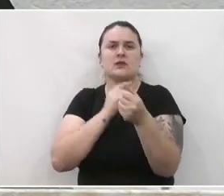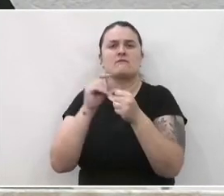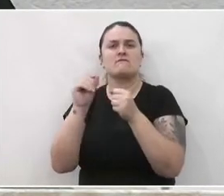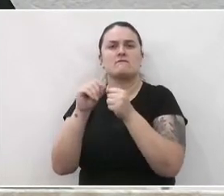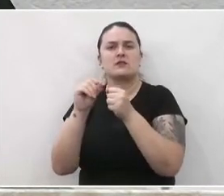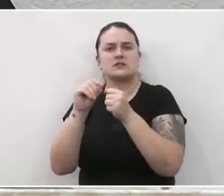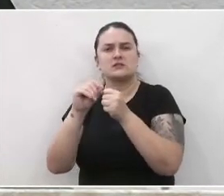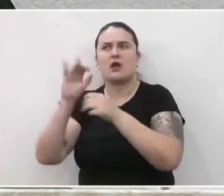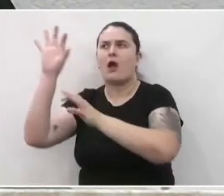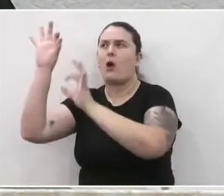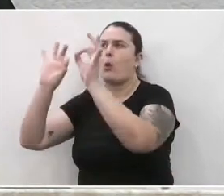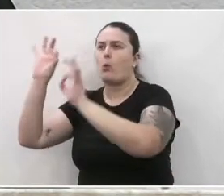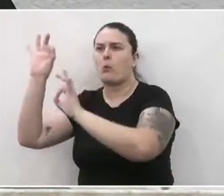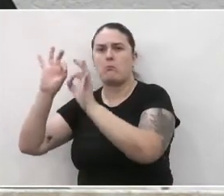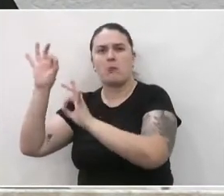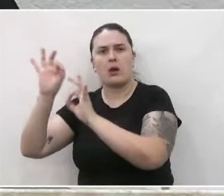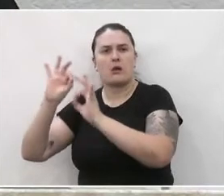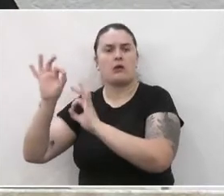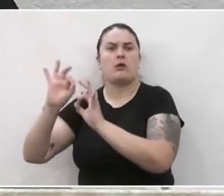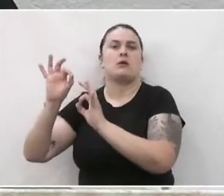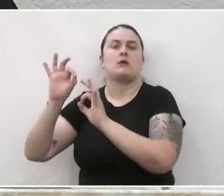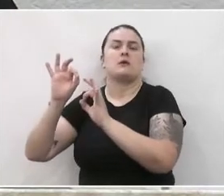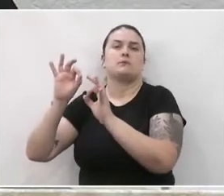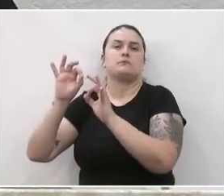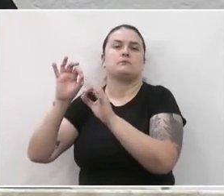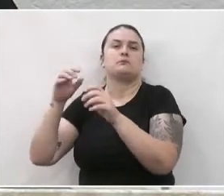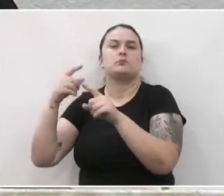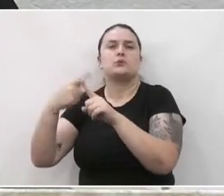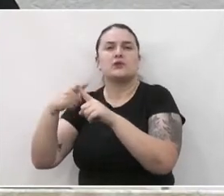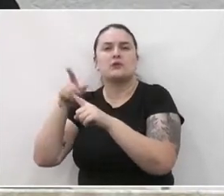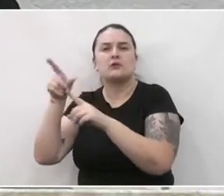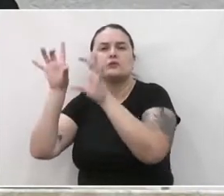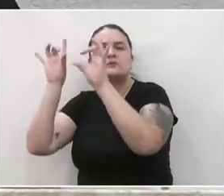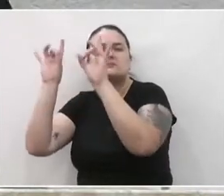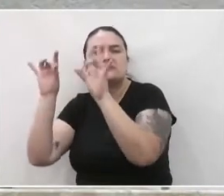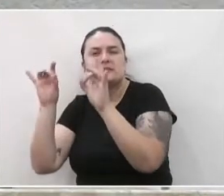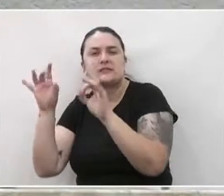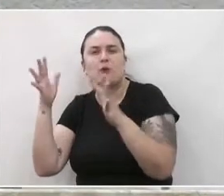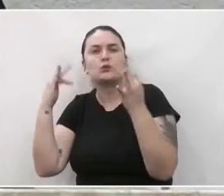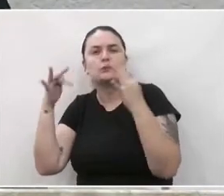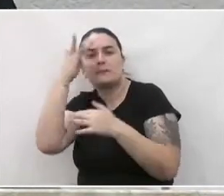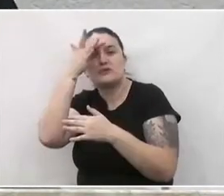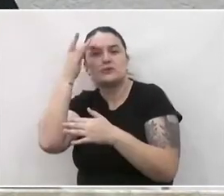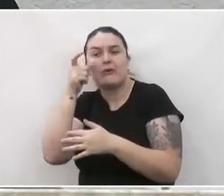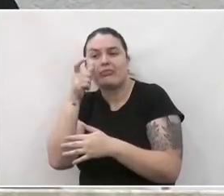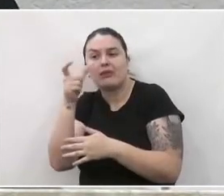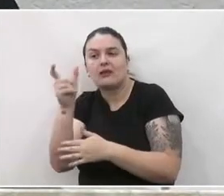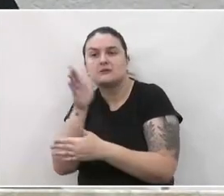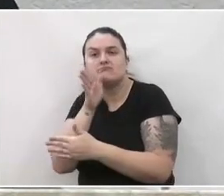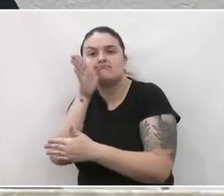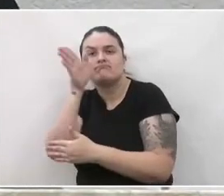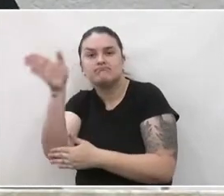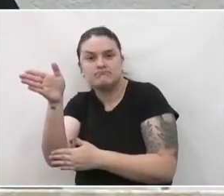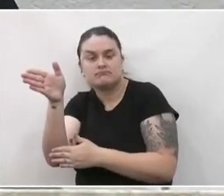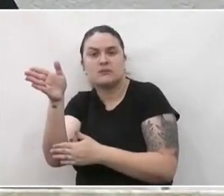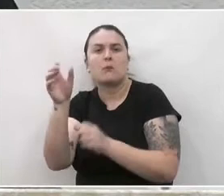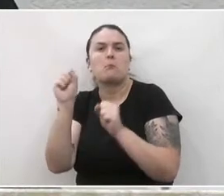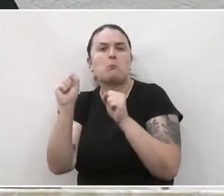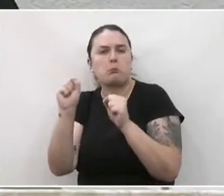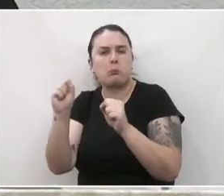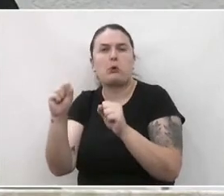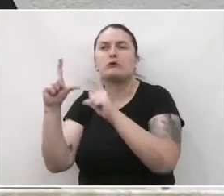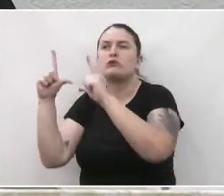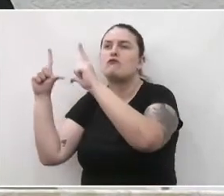obra incrementa os locais de turismo, sendo mais um atrativo para o aumento de turistas que poderão registrar